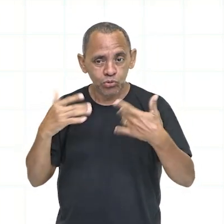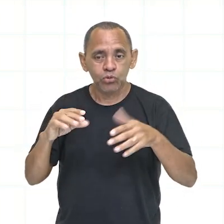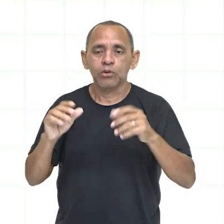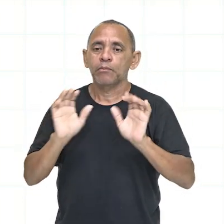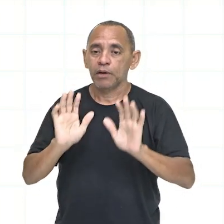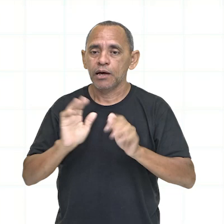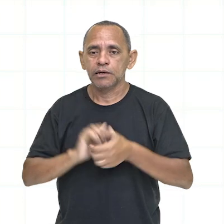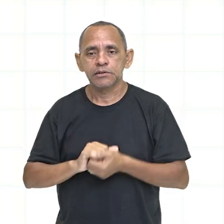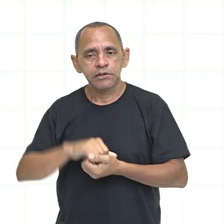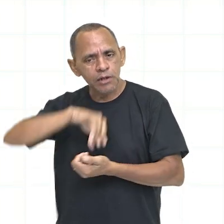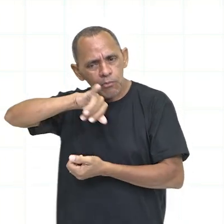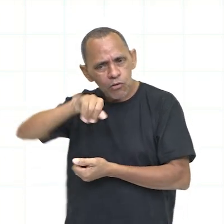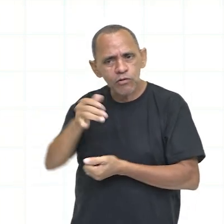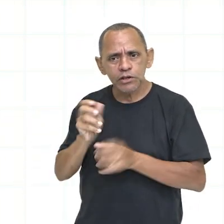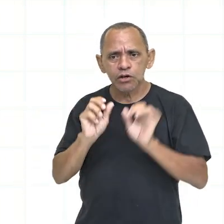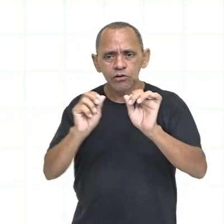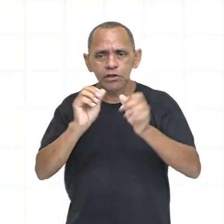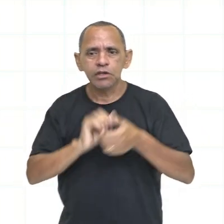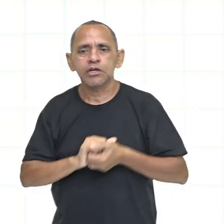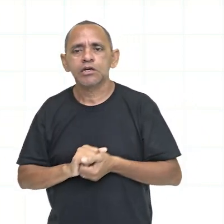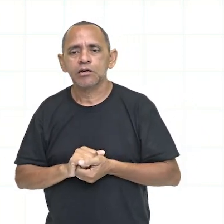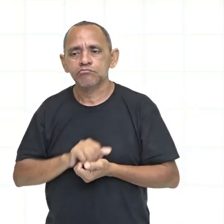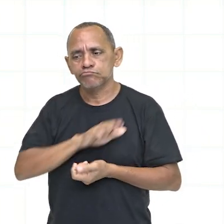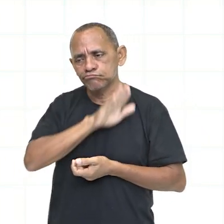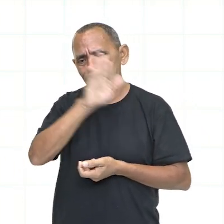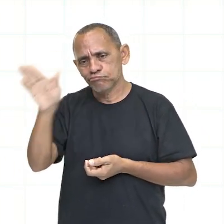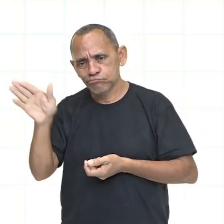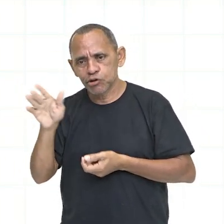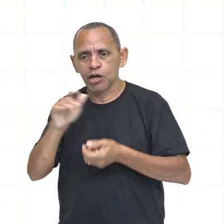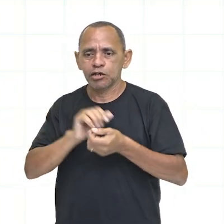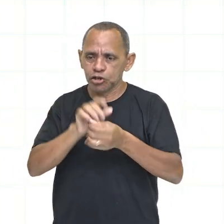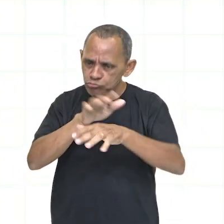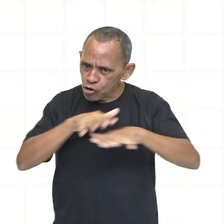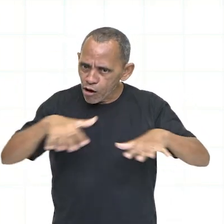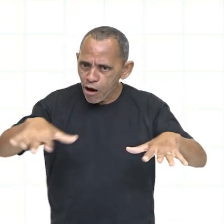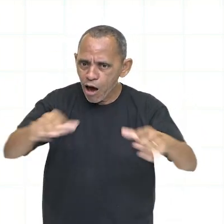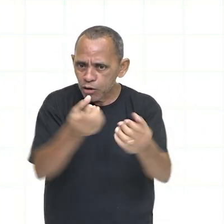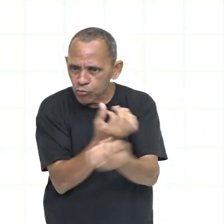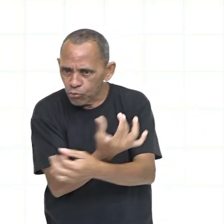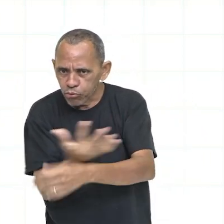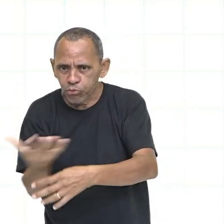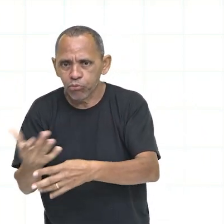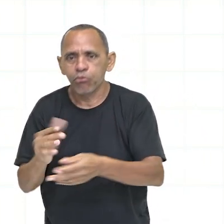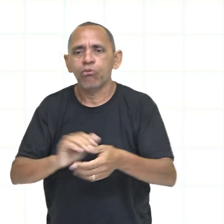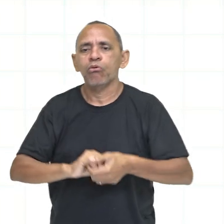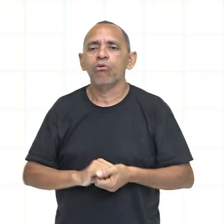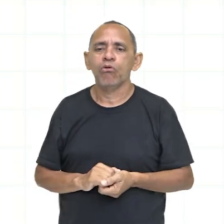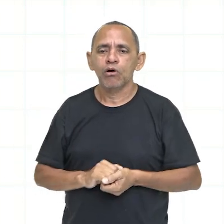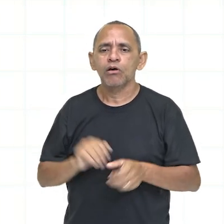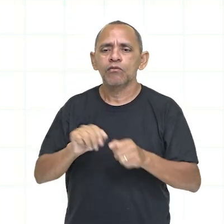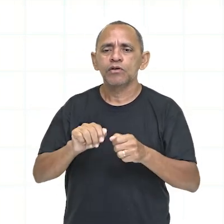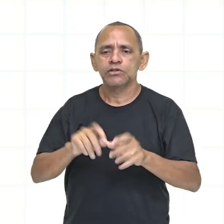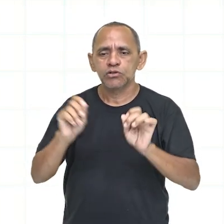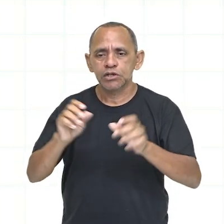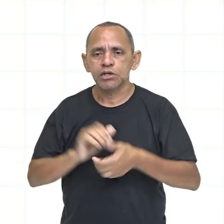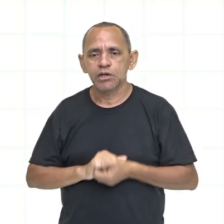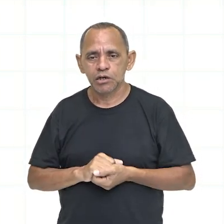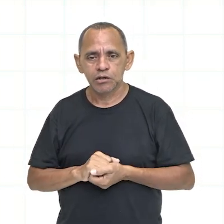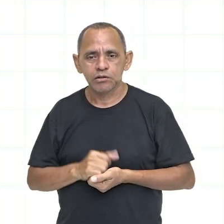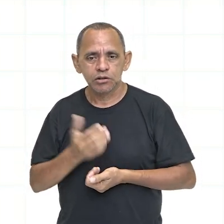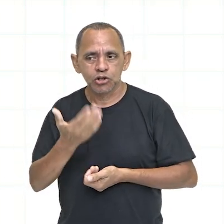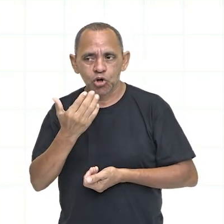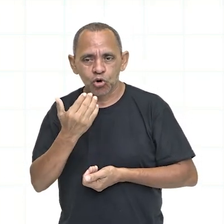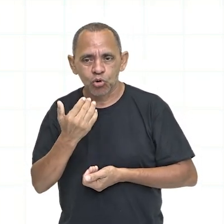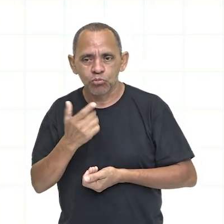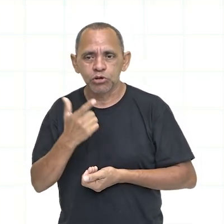Aqui eu chamo inicialmente a atenção para essas duas orações, tá? E orações bem independentes mesmo, que eu